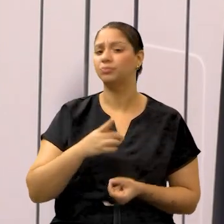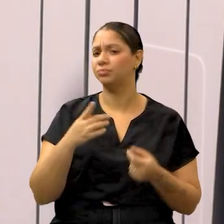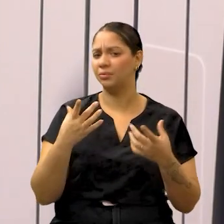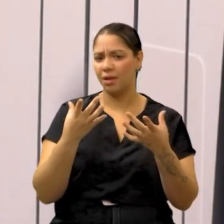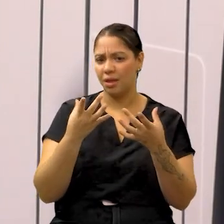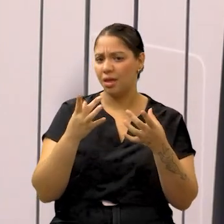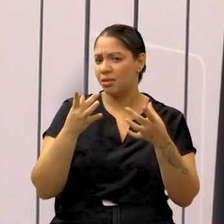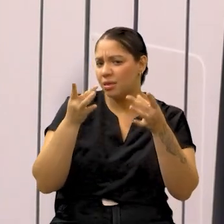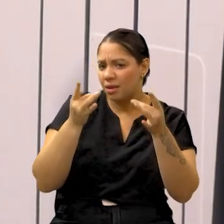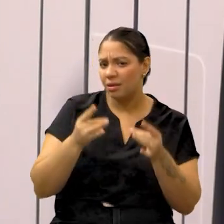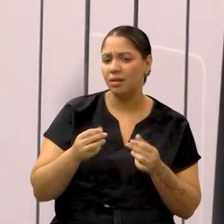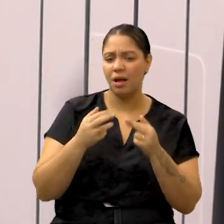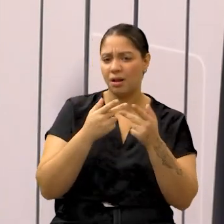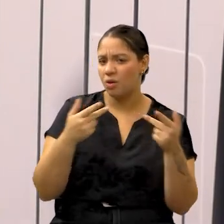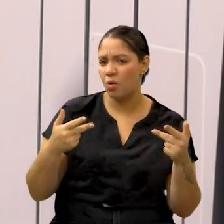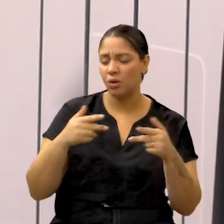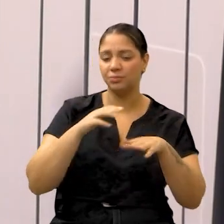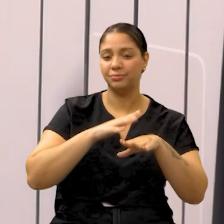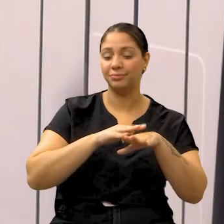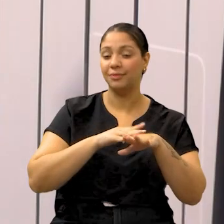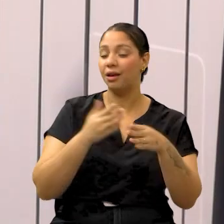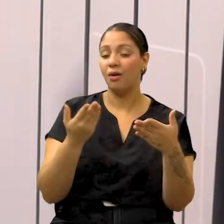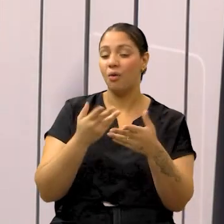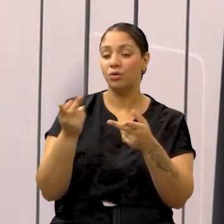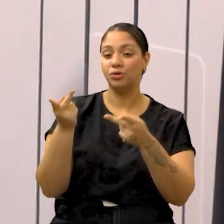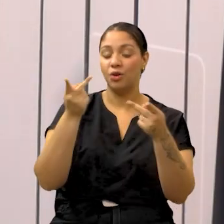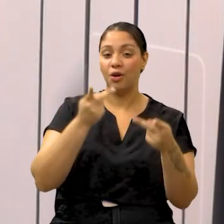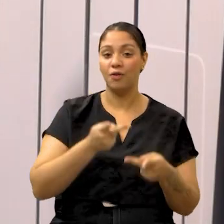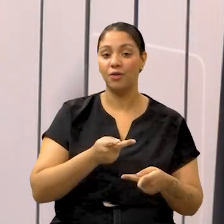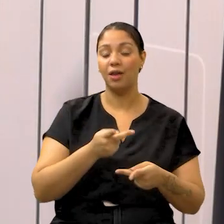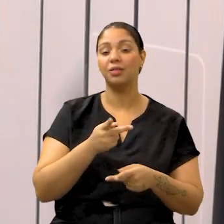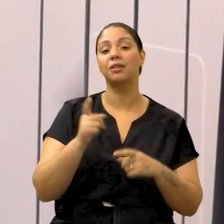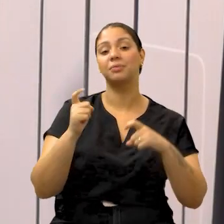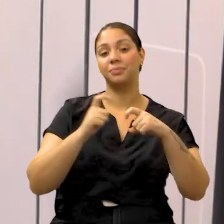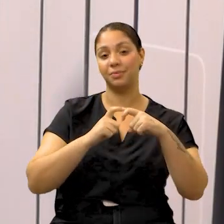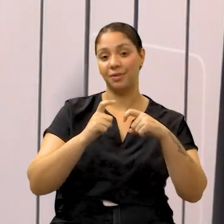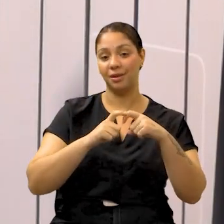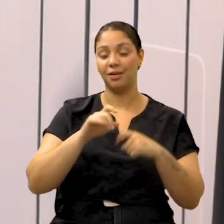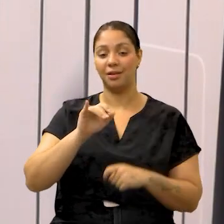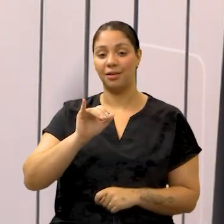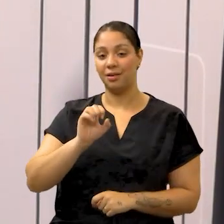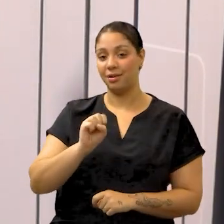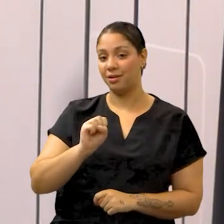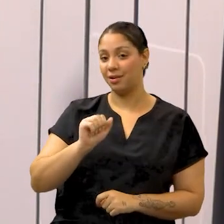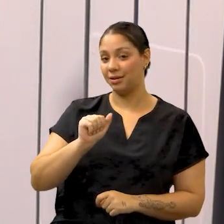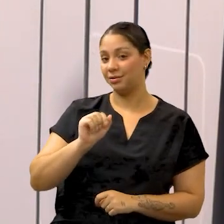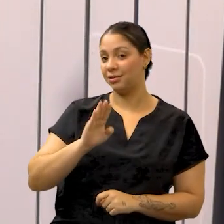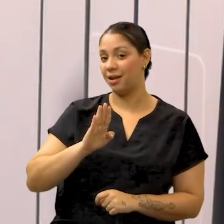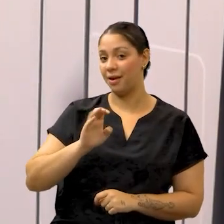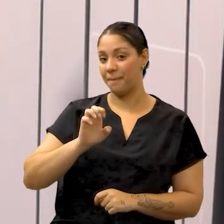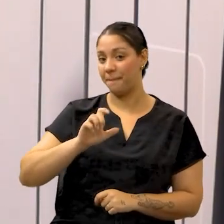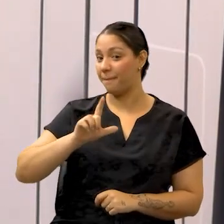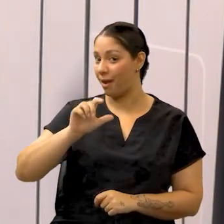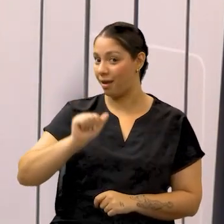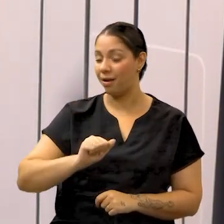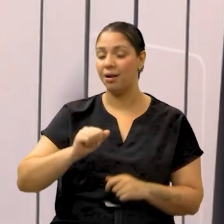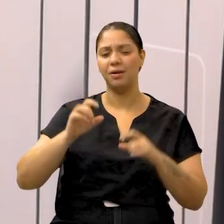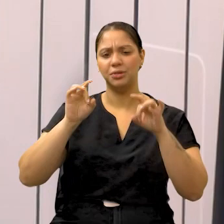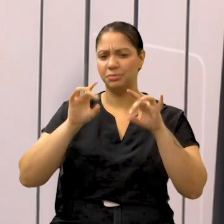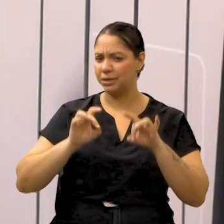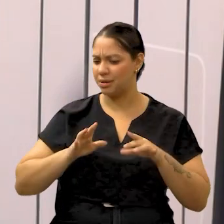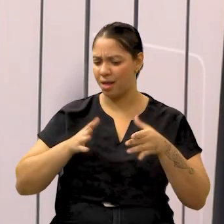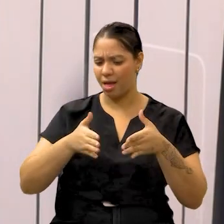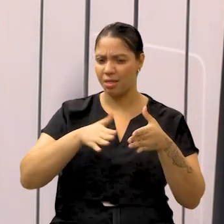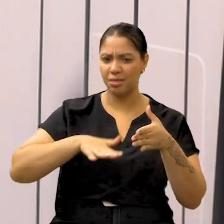os detalhes aqui dessa enfermidade, a nossa convidada de hoje é a doutora Isabela de Lima, que é oncologista